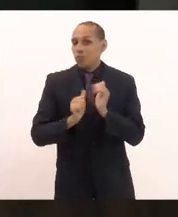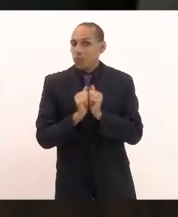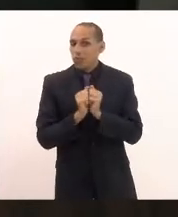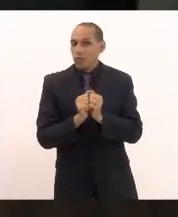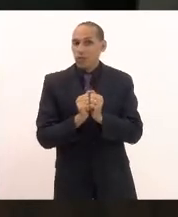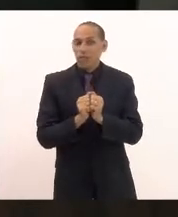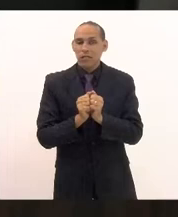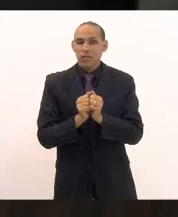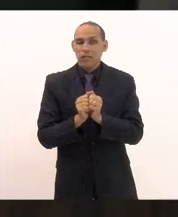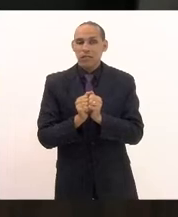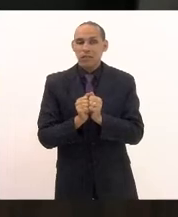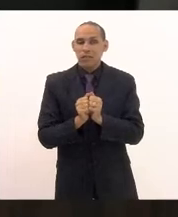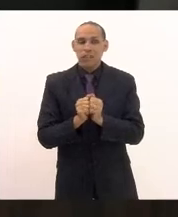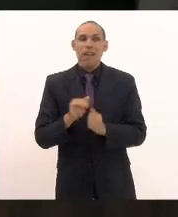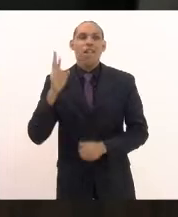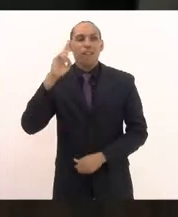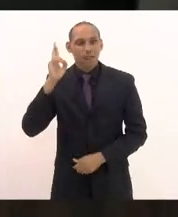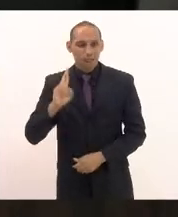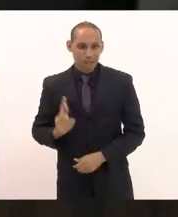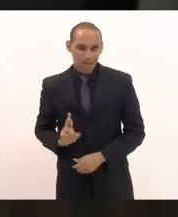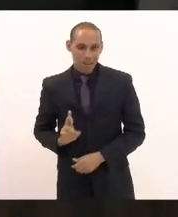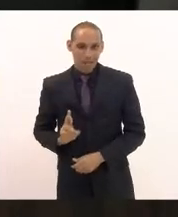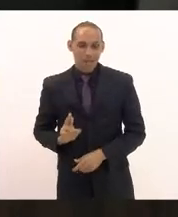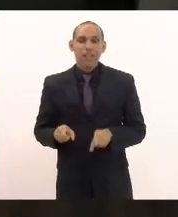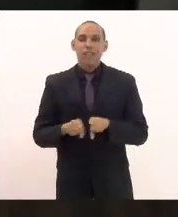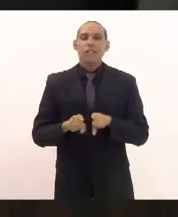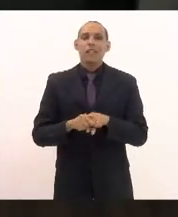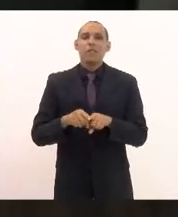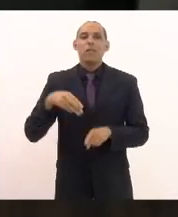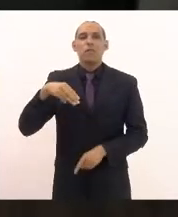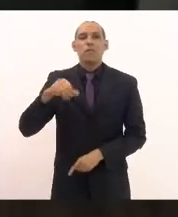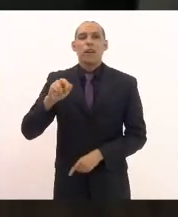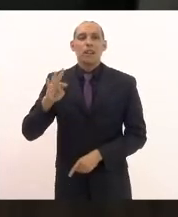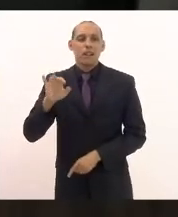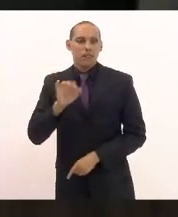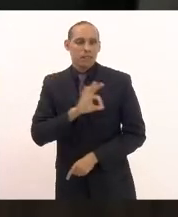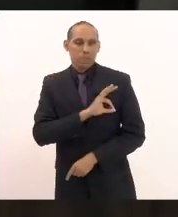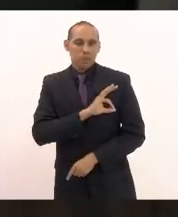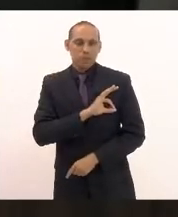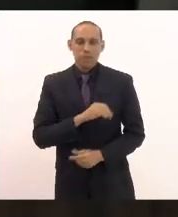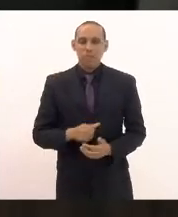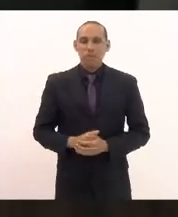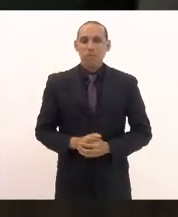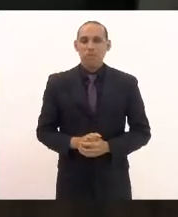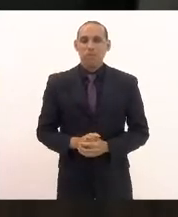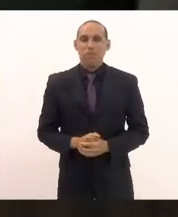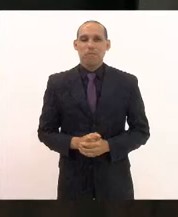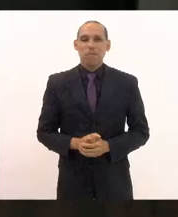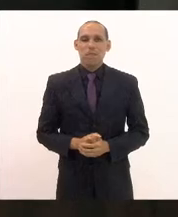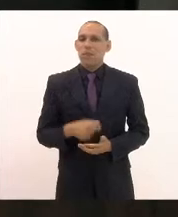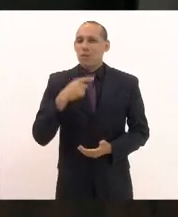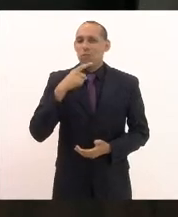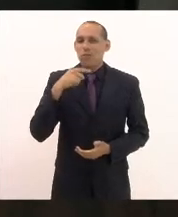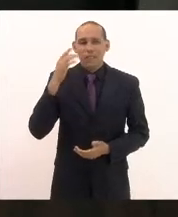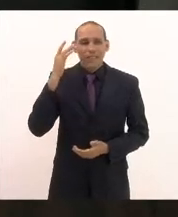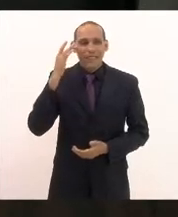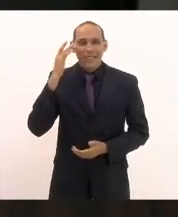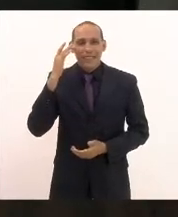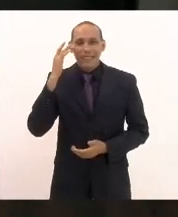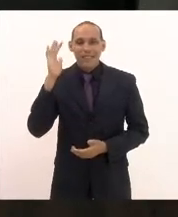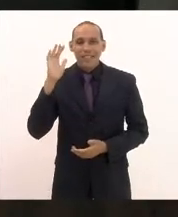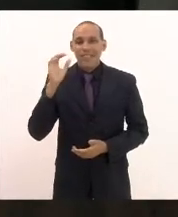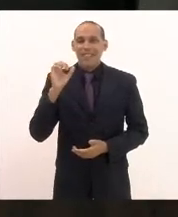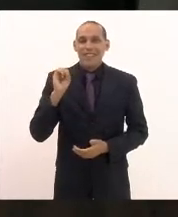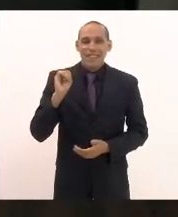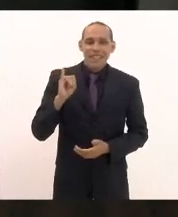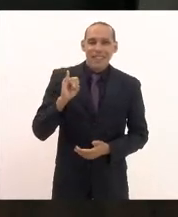Deputada Renata Souza. E deputada Marta Rocha. Não sei se deu para a assessoria da mesa